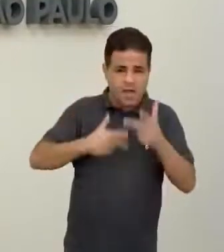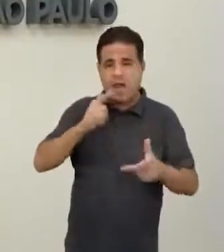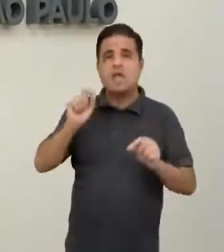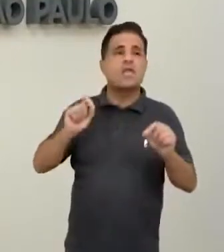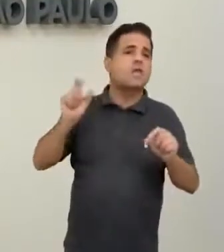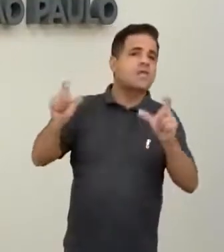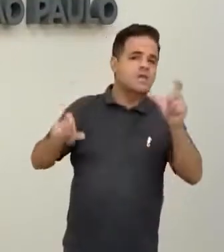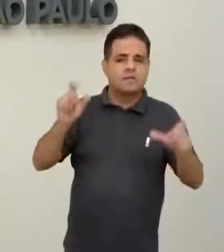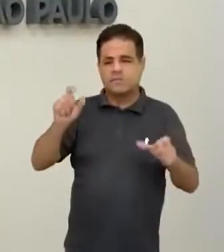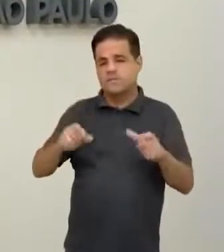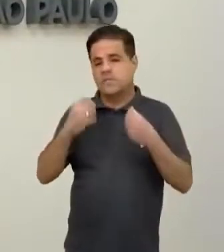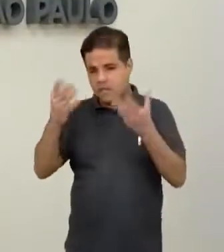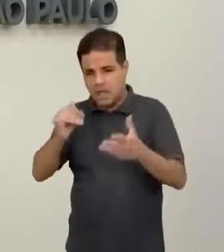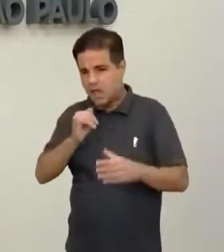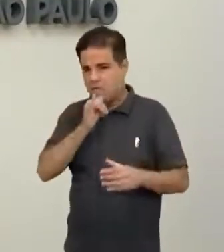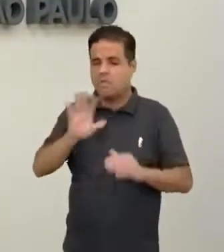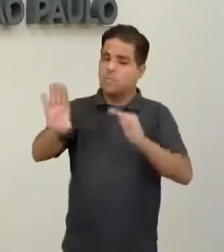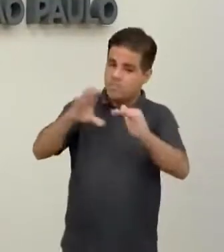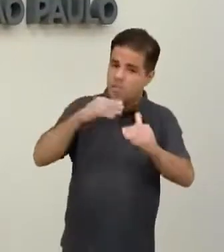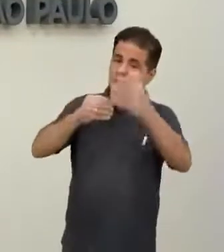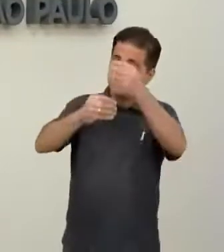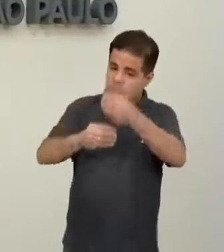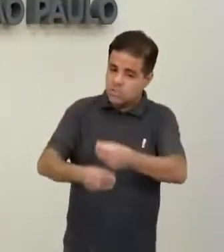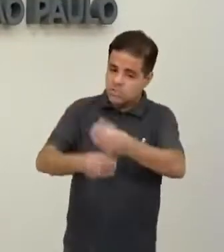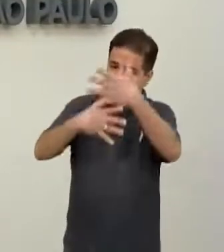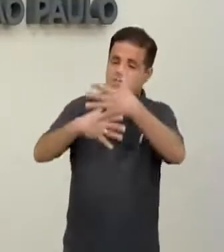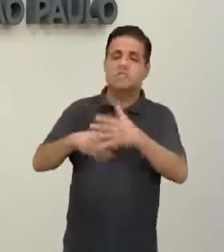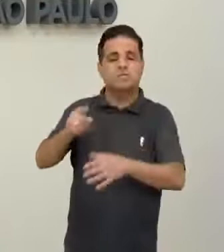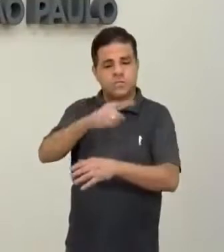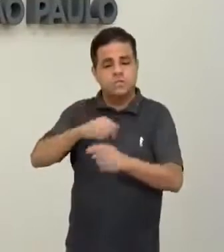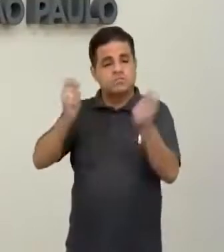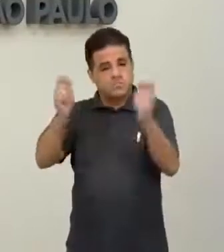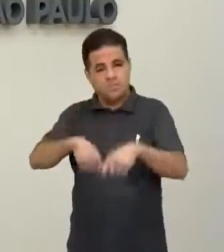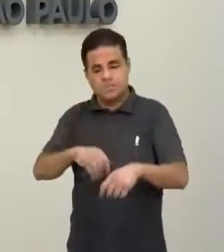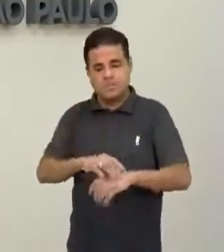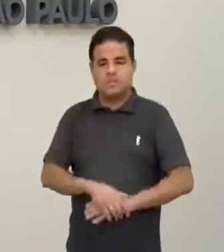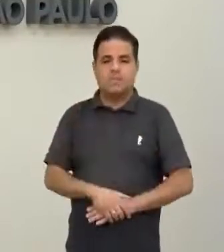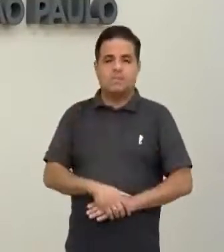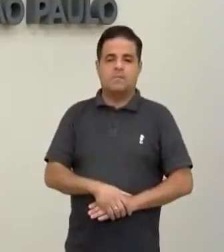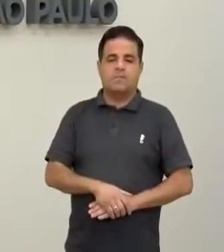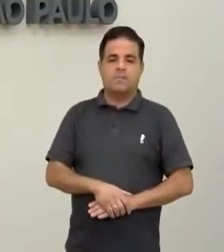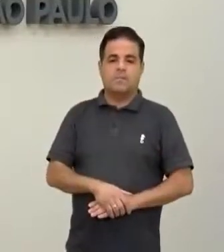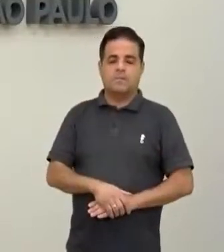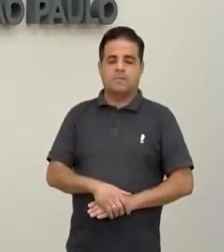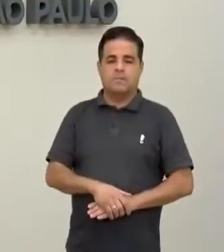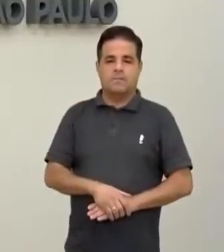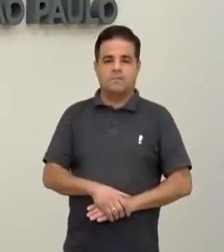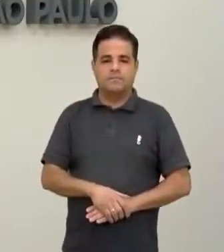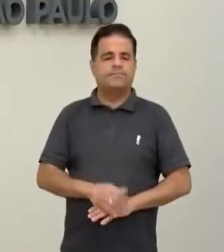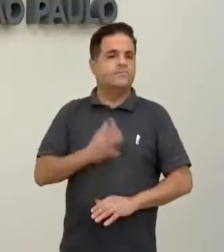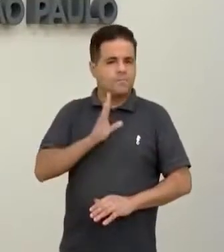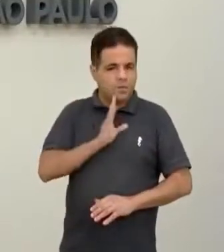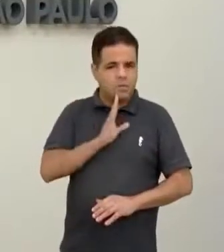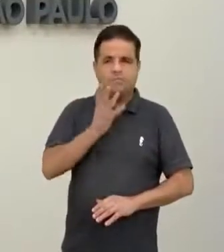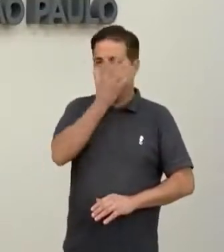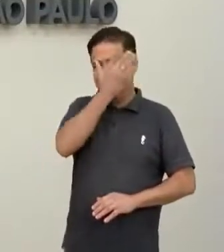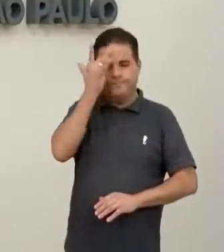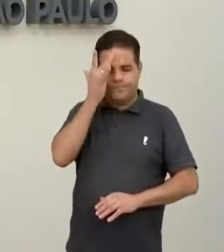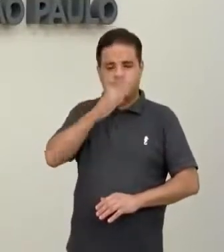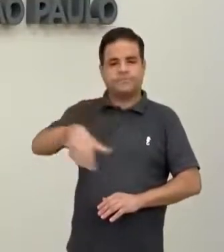quem é? Quer dar exemplo? Manda no chat, que aí a gente já vai lendo aqui. Eu conheço muita